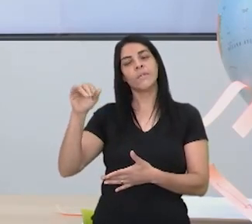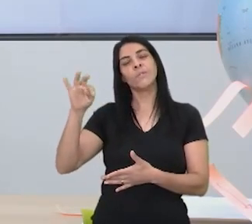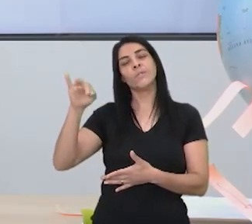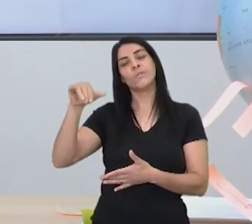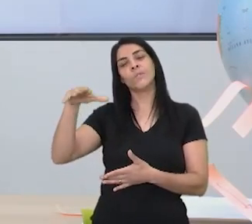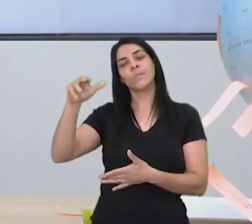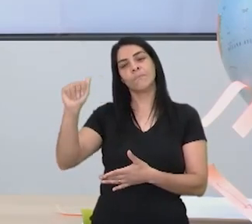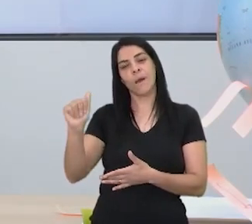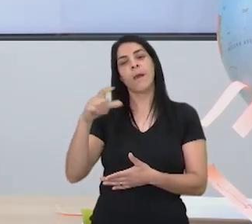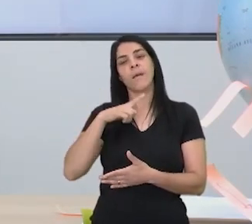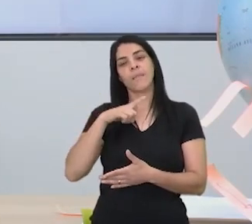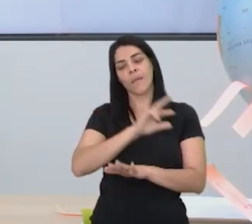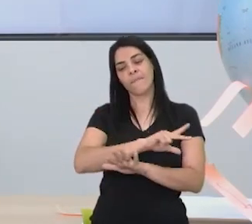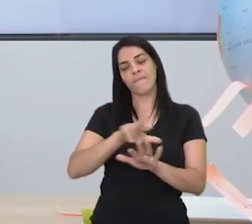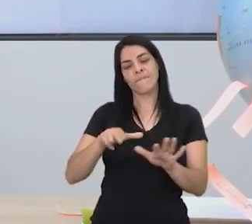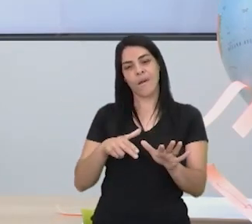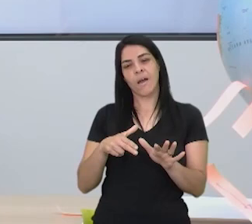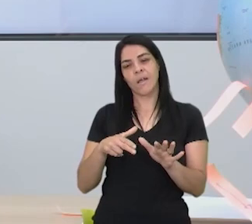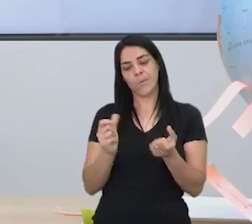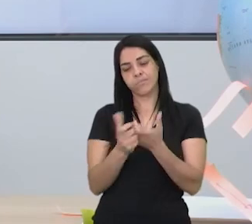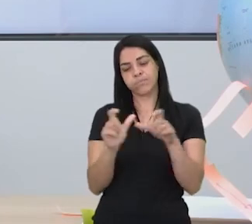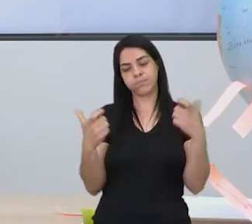de água, né, que